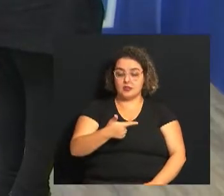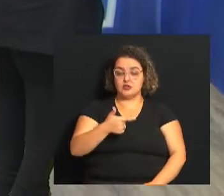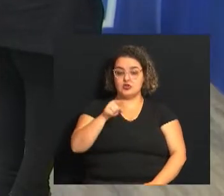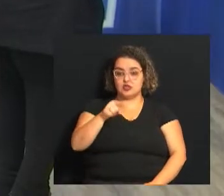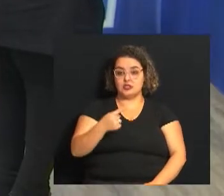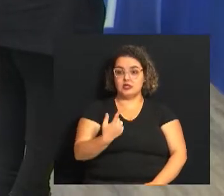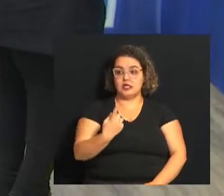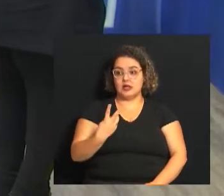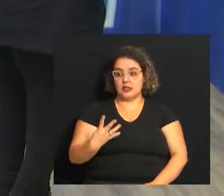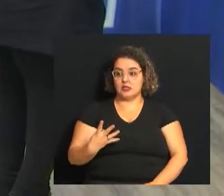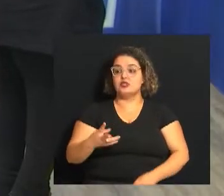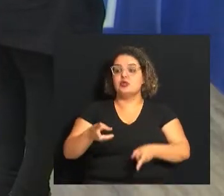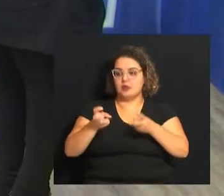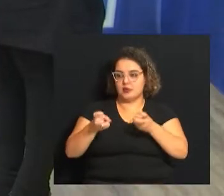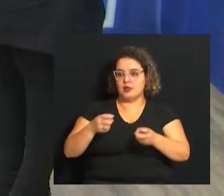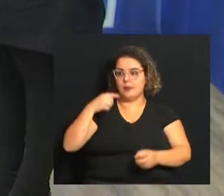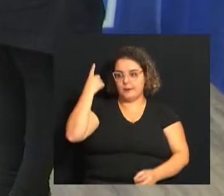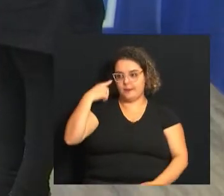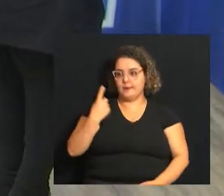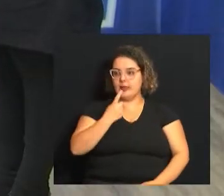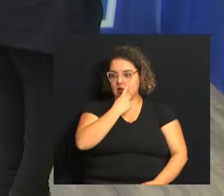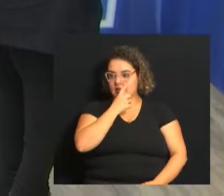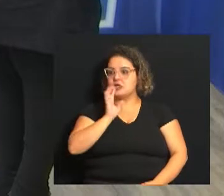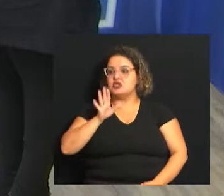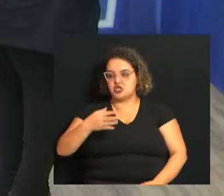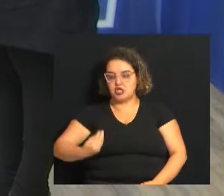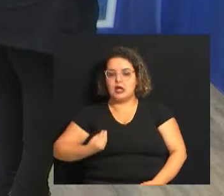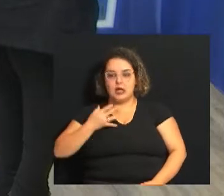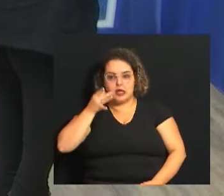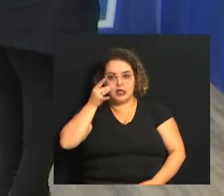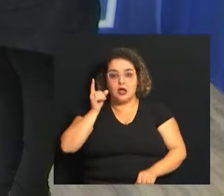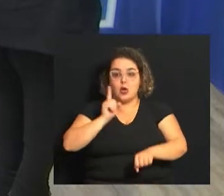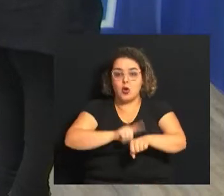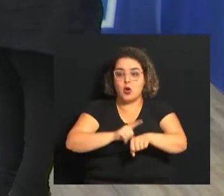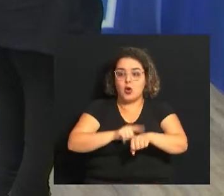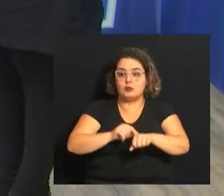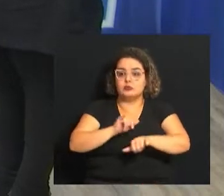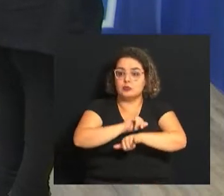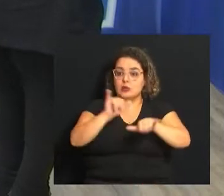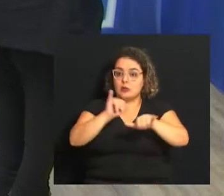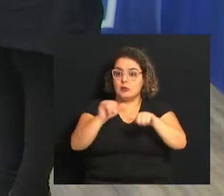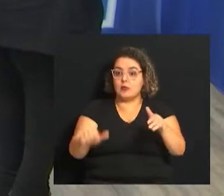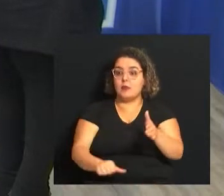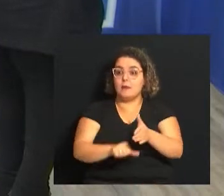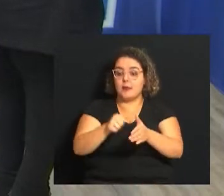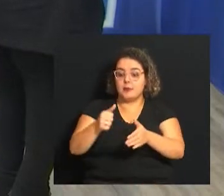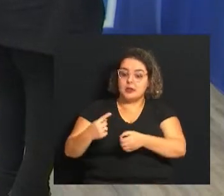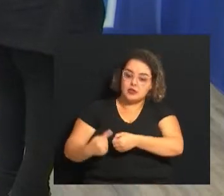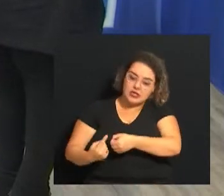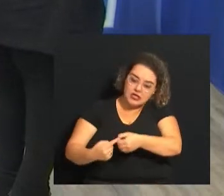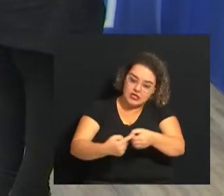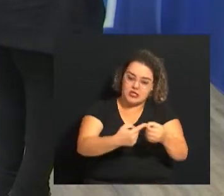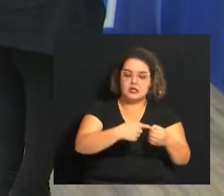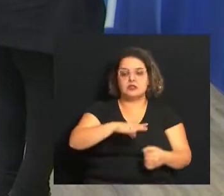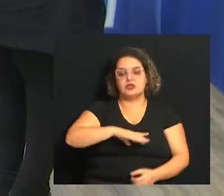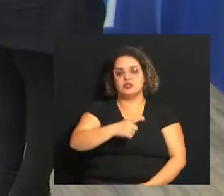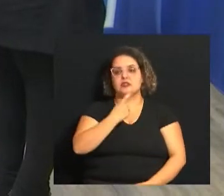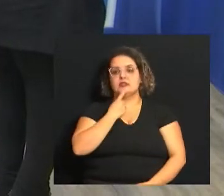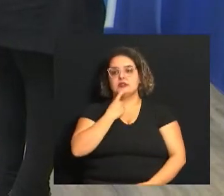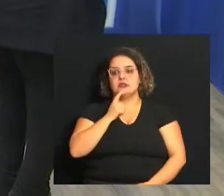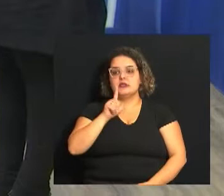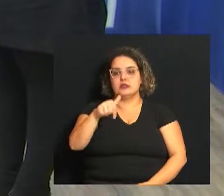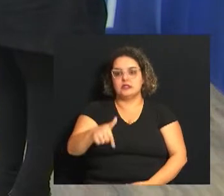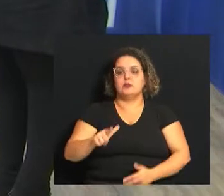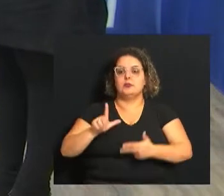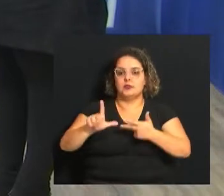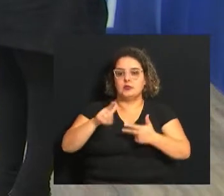aí, a Mina Abreu já está aqui nos nossos estúdios. Hora das notícias, primeiro da metrópole de Campinas, depois nós vamos para o Legislativo,